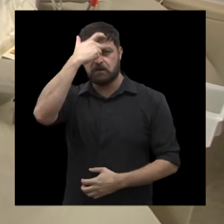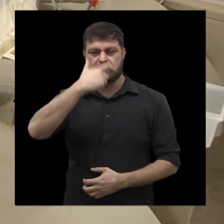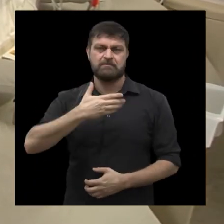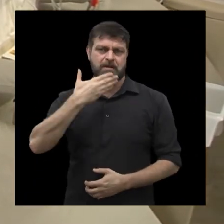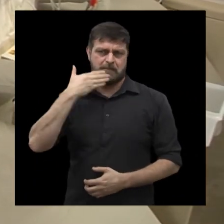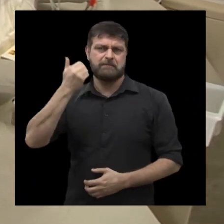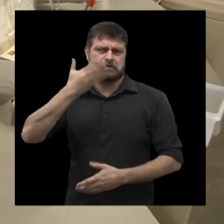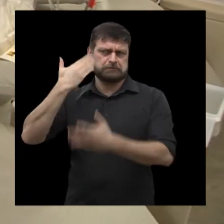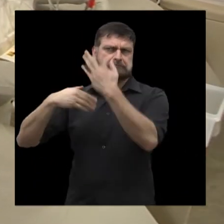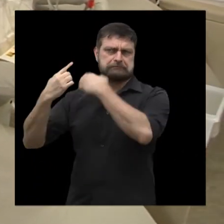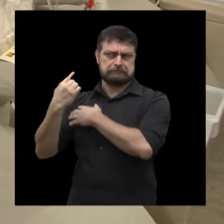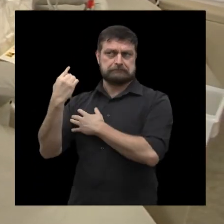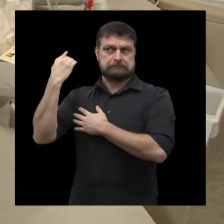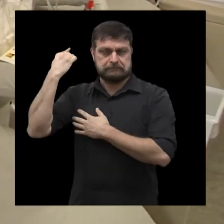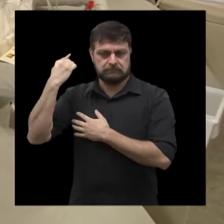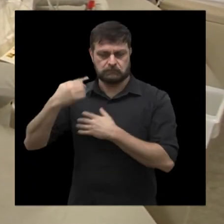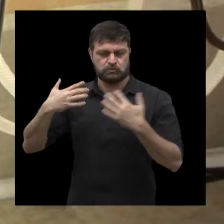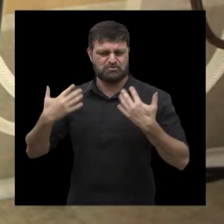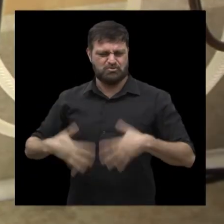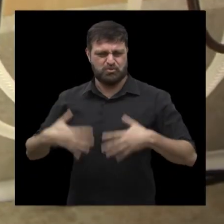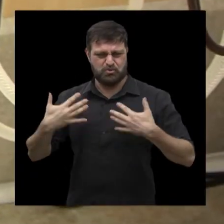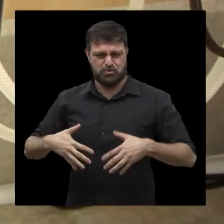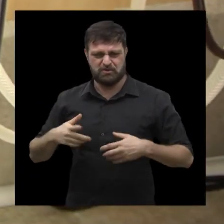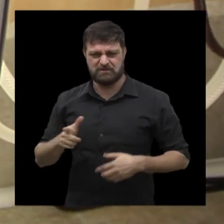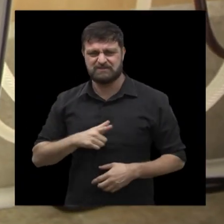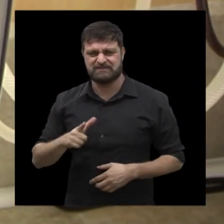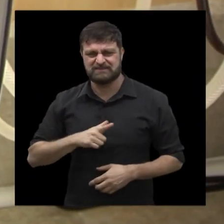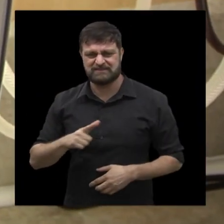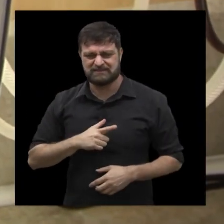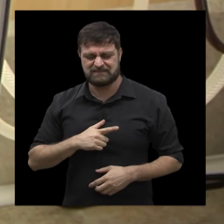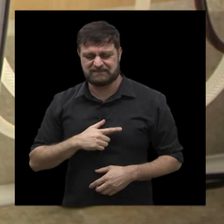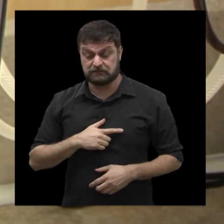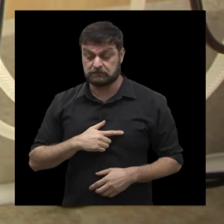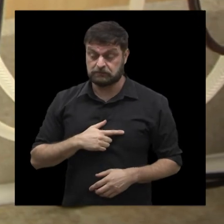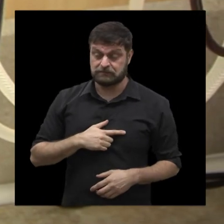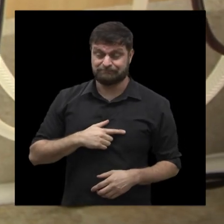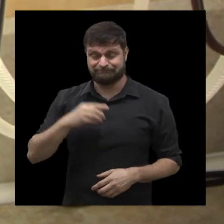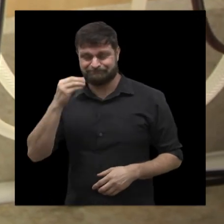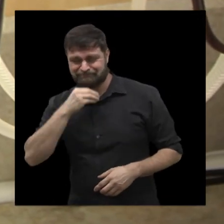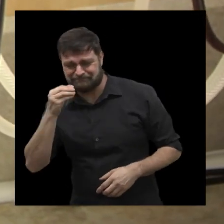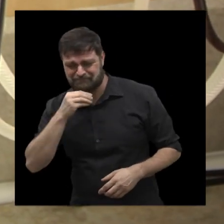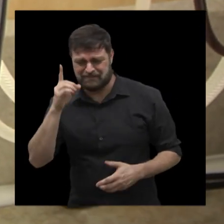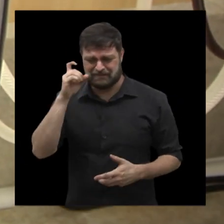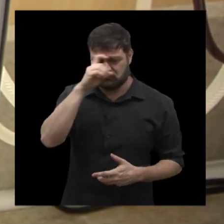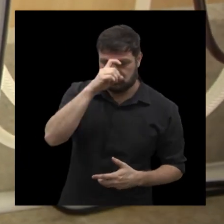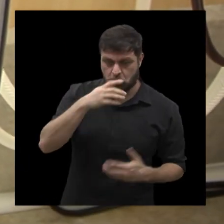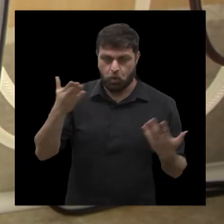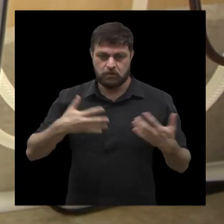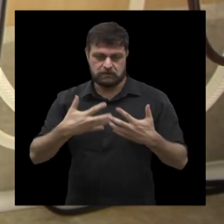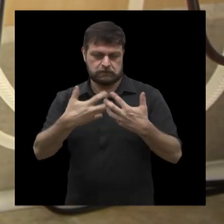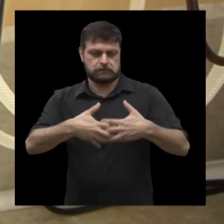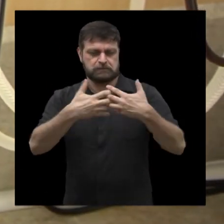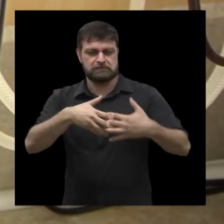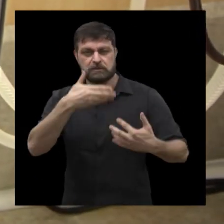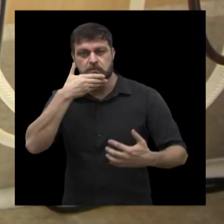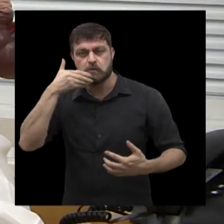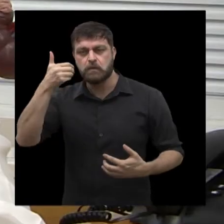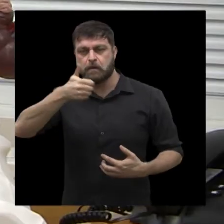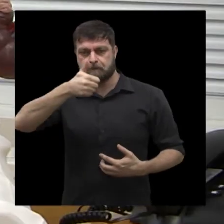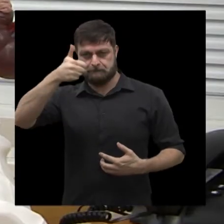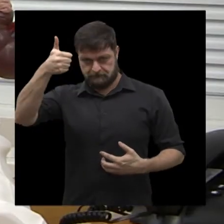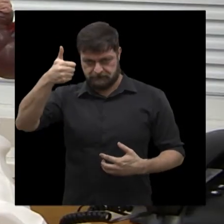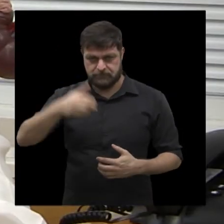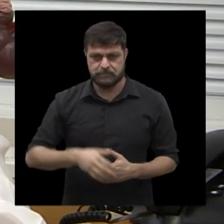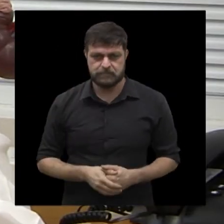assim, a diálise era feita, vamos dizer, um pouco mais precariamente, né? Hoje tem equipamentos melhores, né?